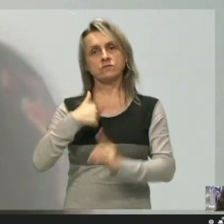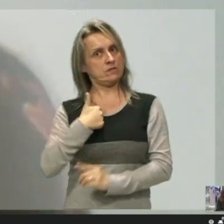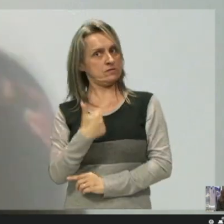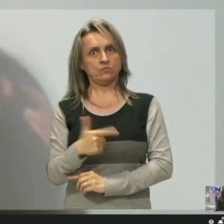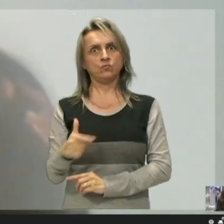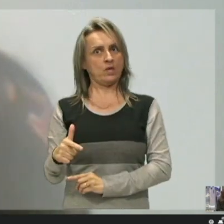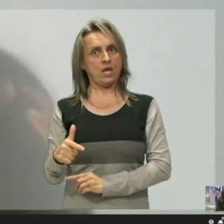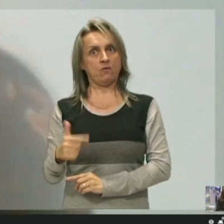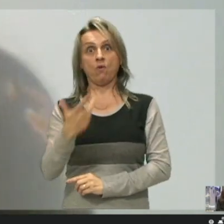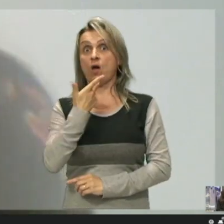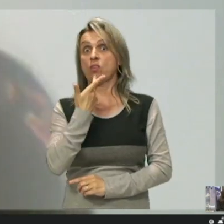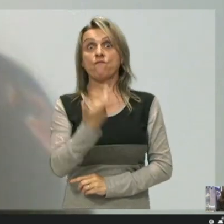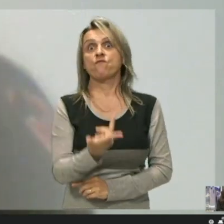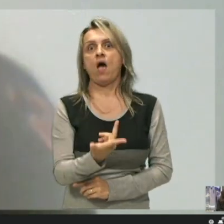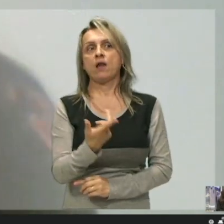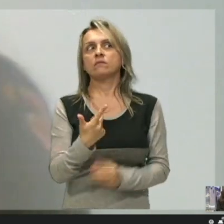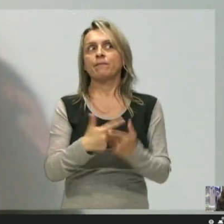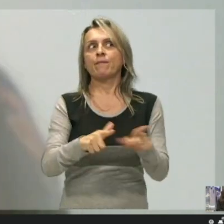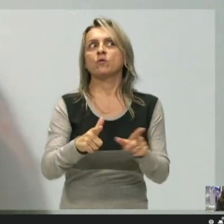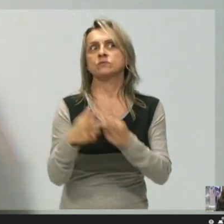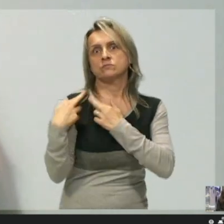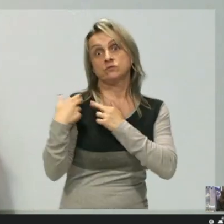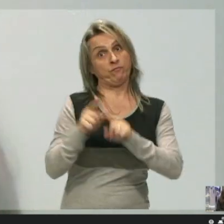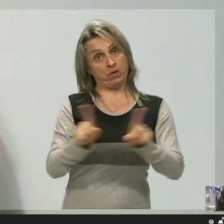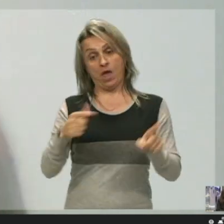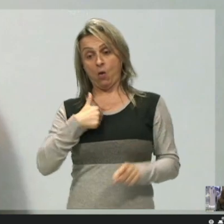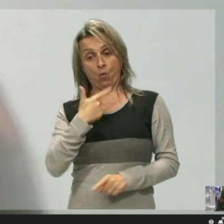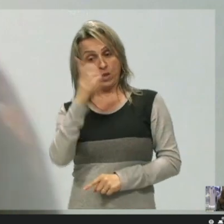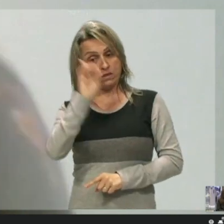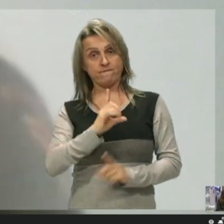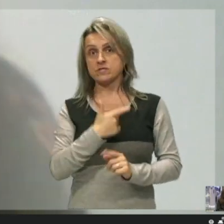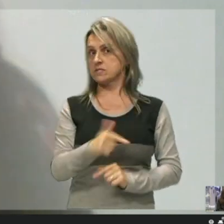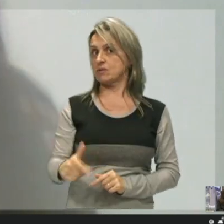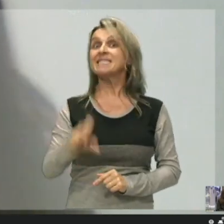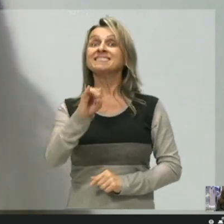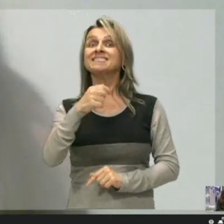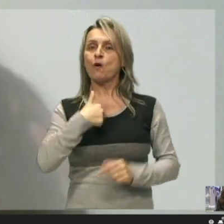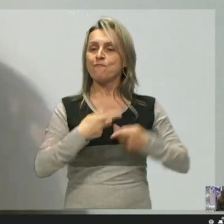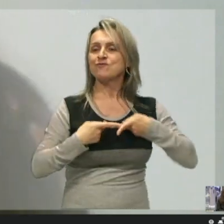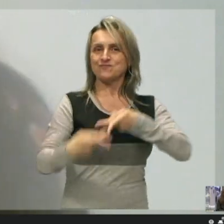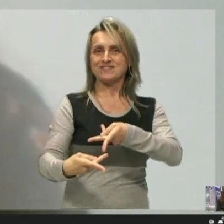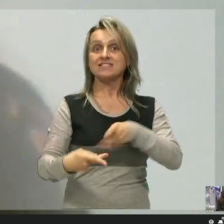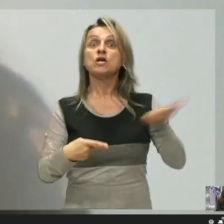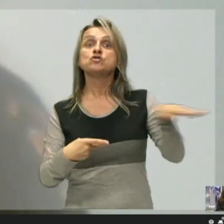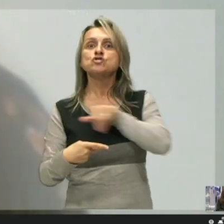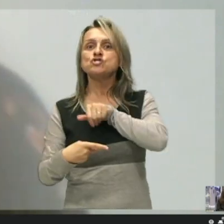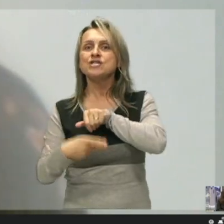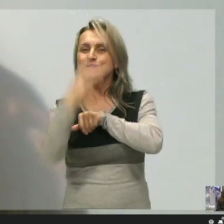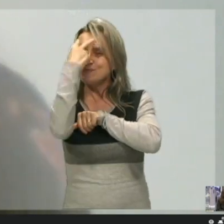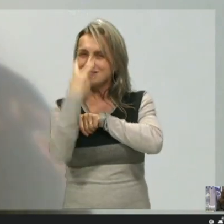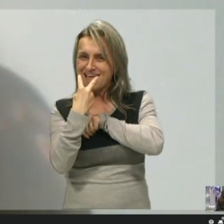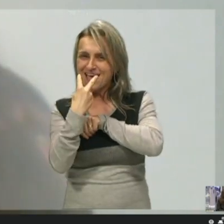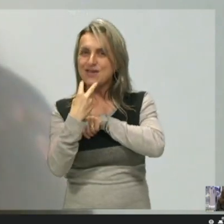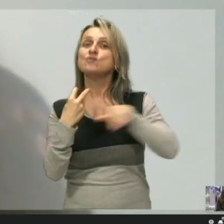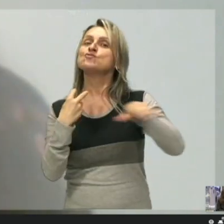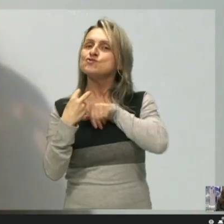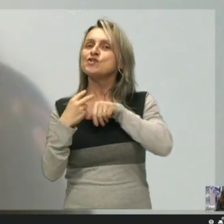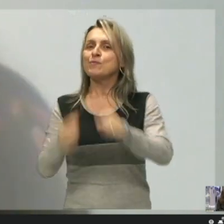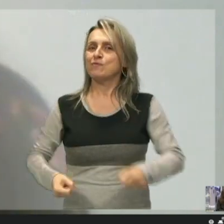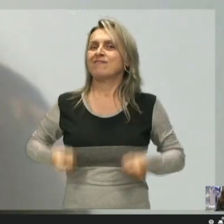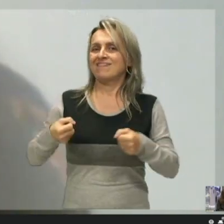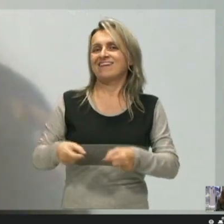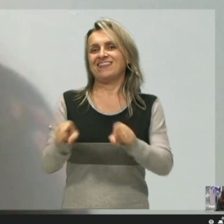Eu luto pela causa, mas eu não tenho. Então, quando a gente faz a visita, vai um cego, vai um cadeirante, porque eles vivenciam. Quando a gente percebeu,